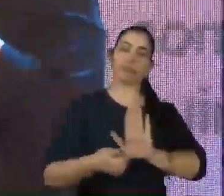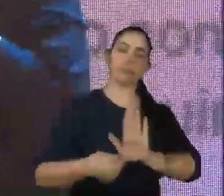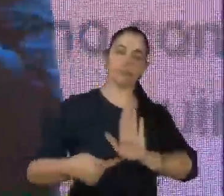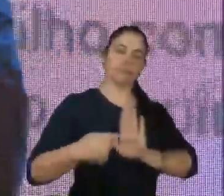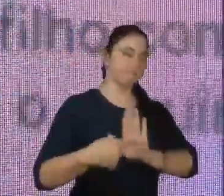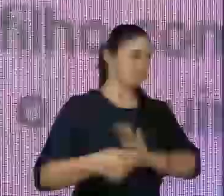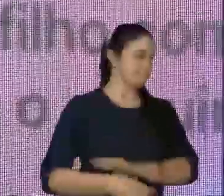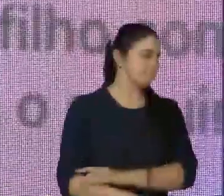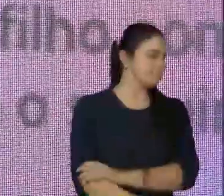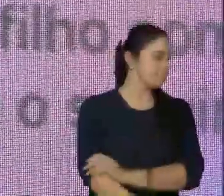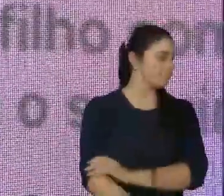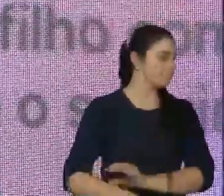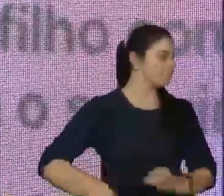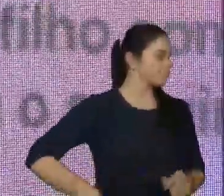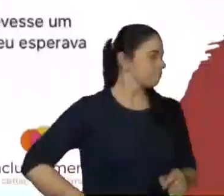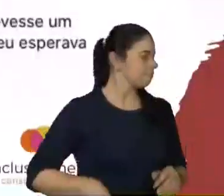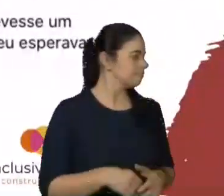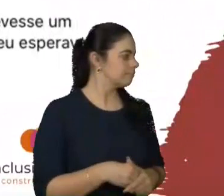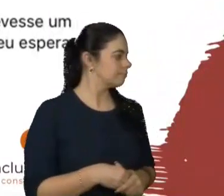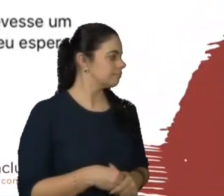no post. Tá?